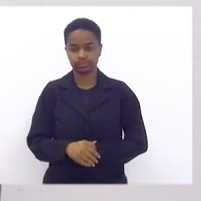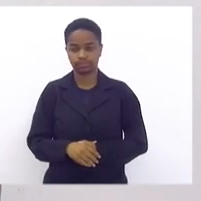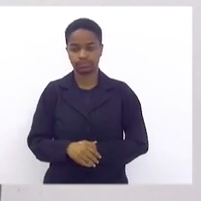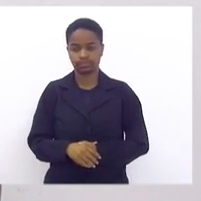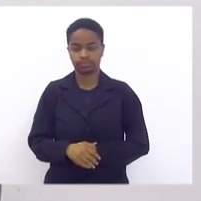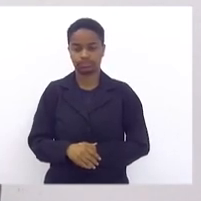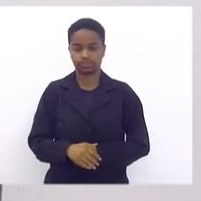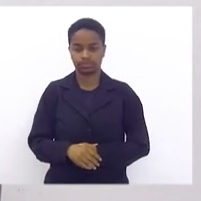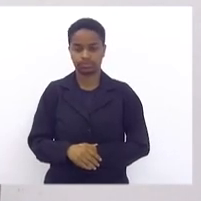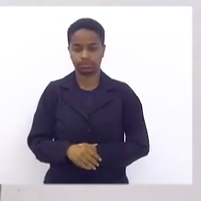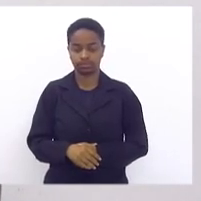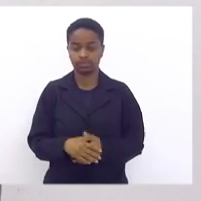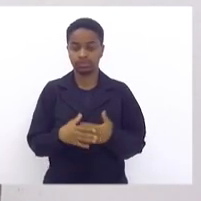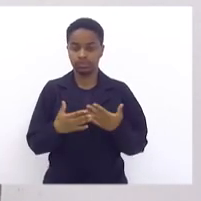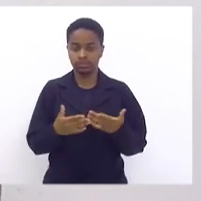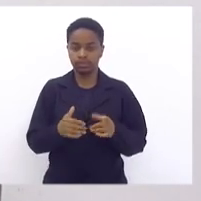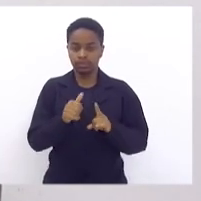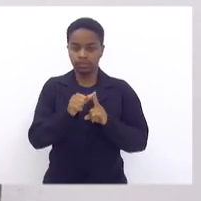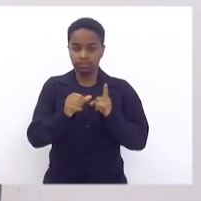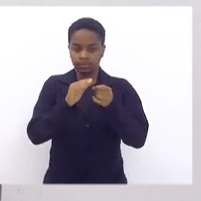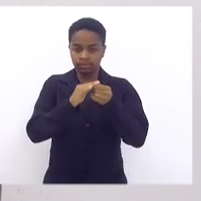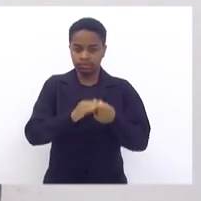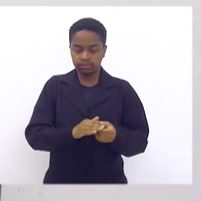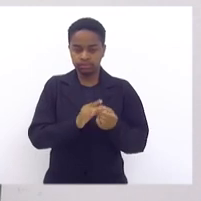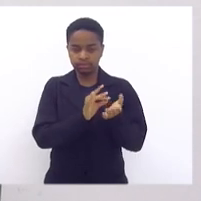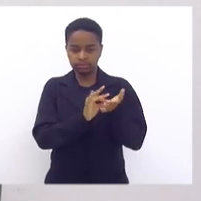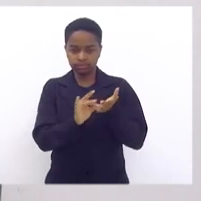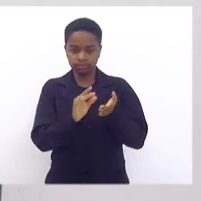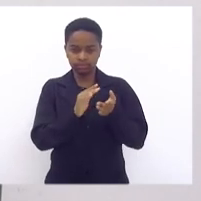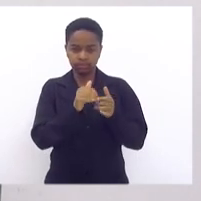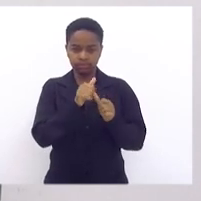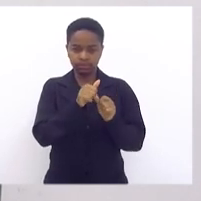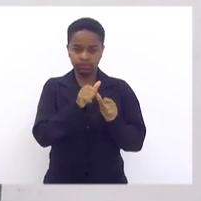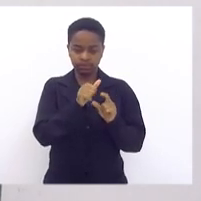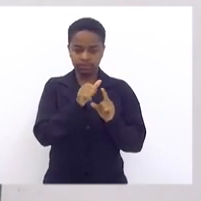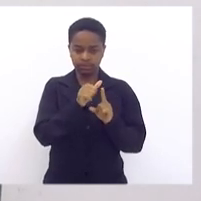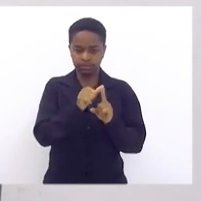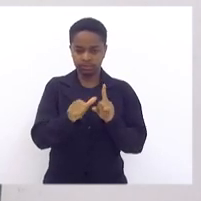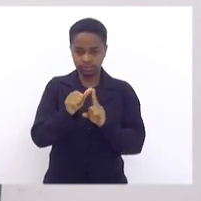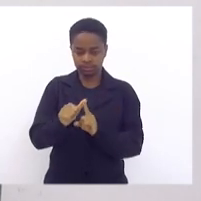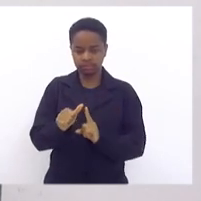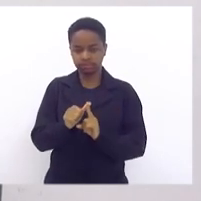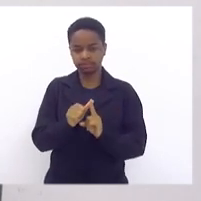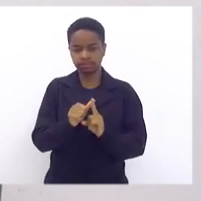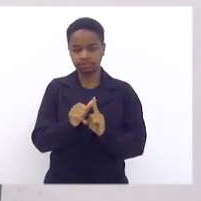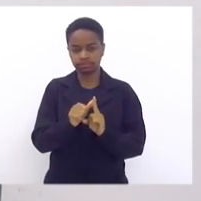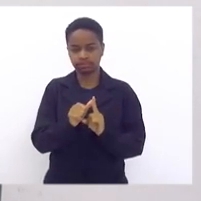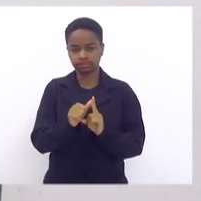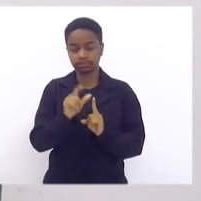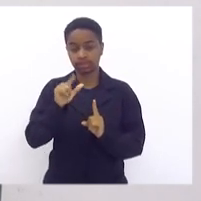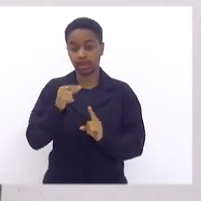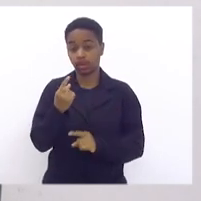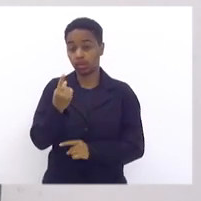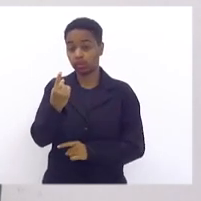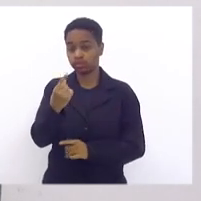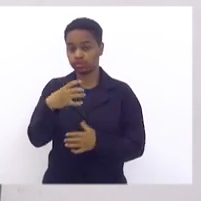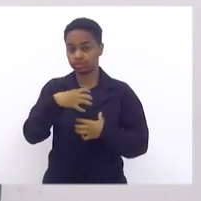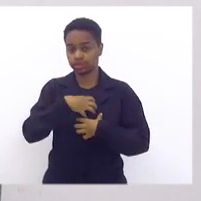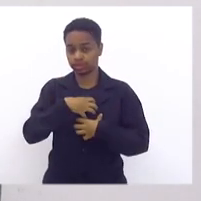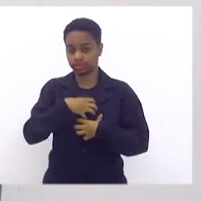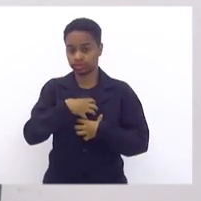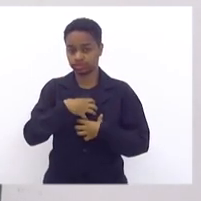A misoginia, o ódio à mulher, é uma forma de expressão